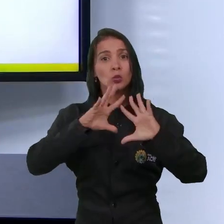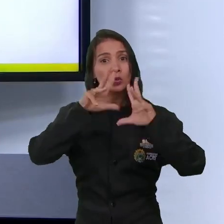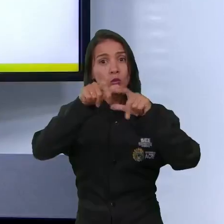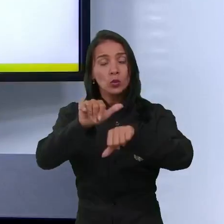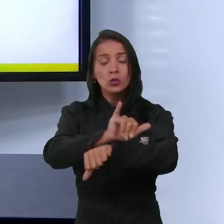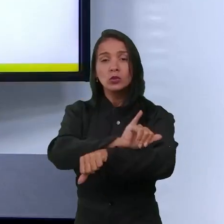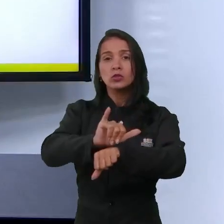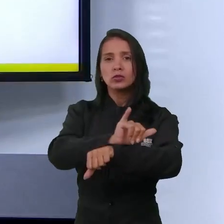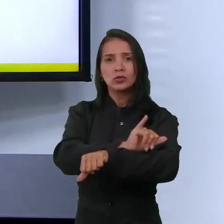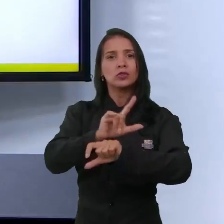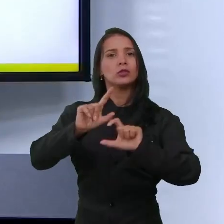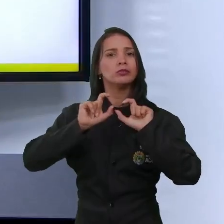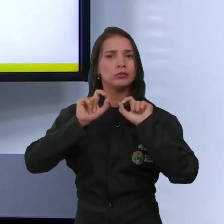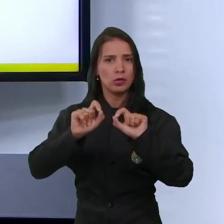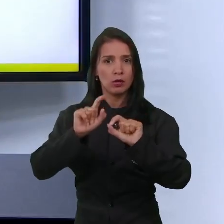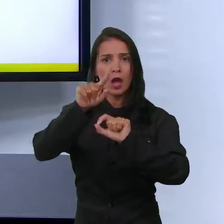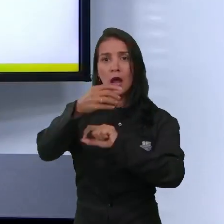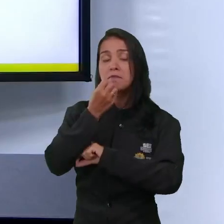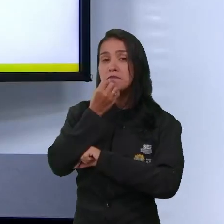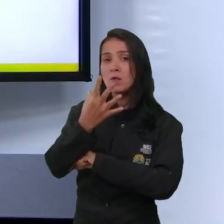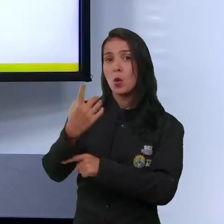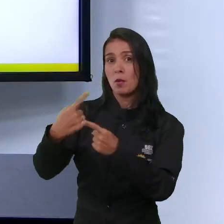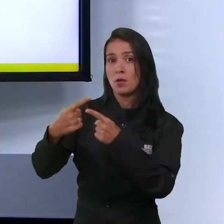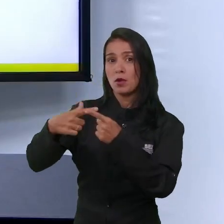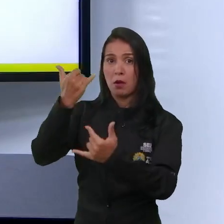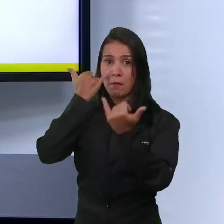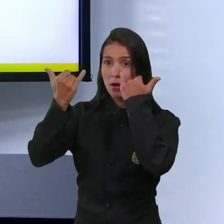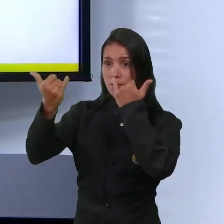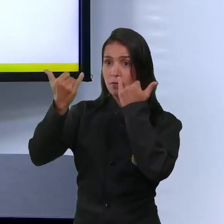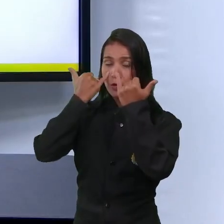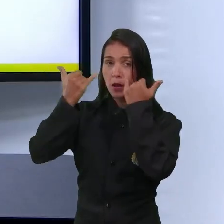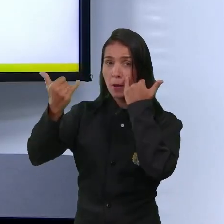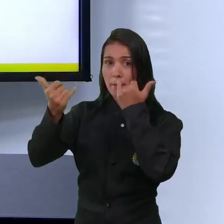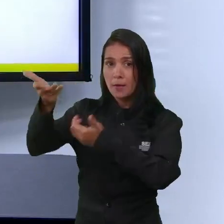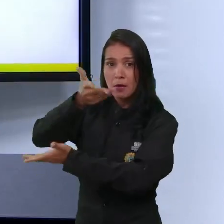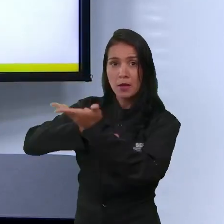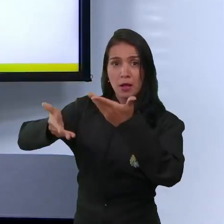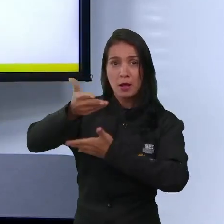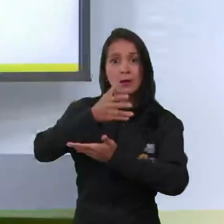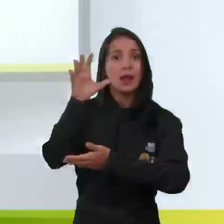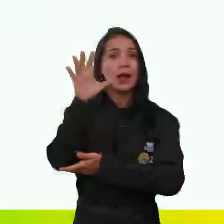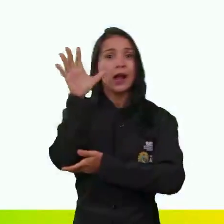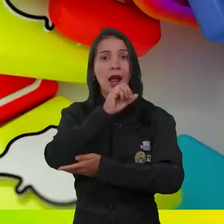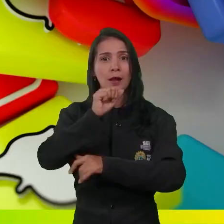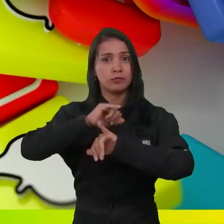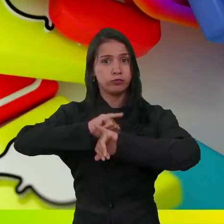pontos positivos, porque a notícia ela circula de uma maneira mais rápida.